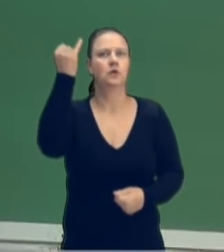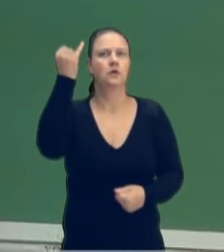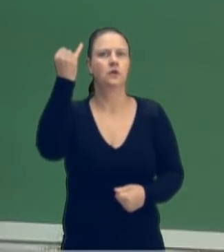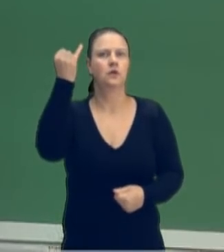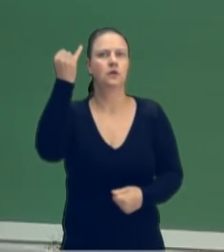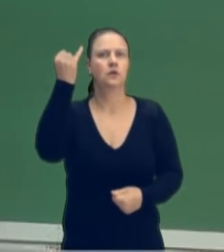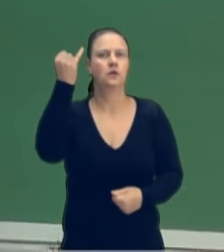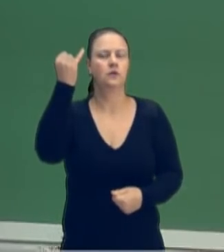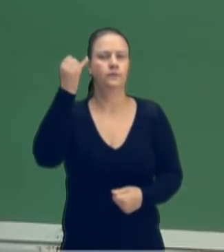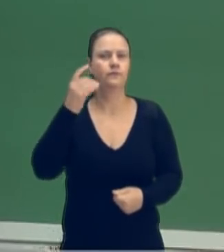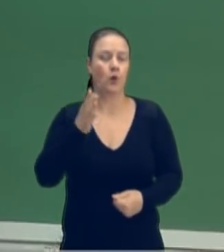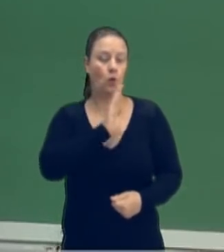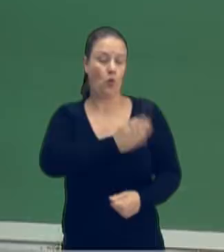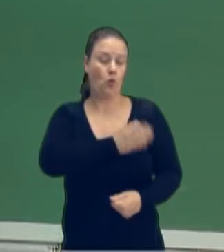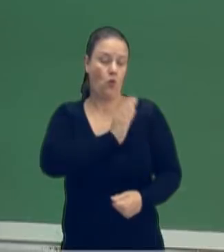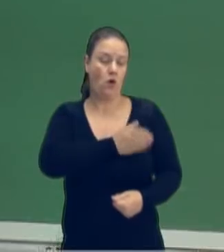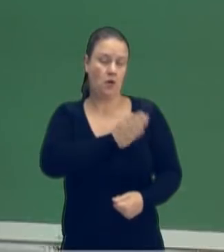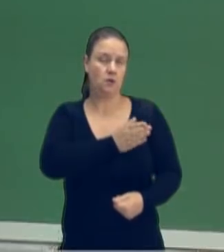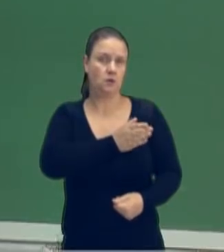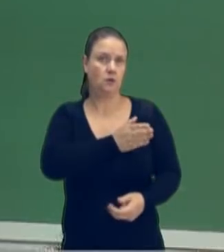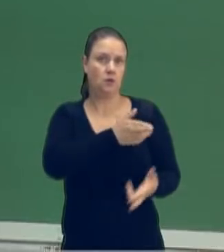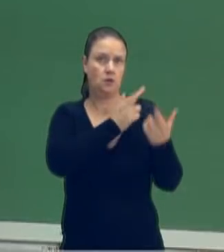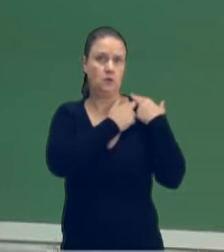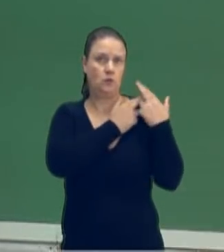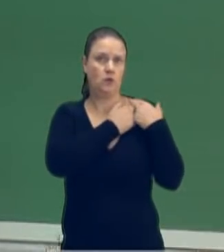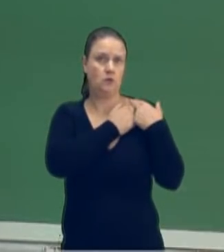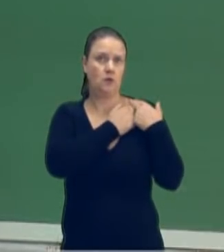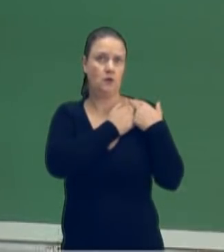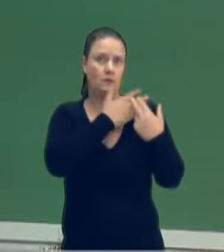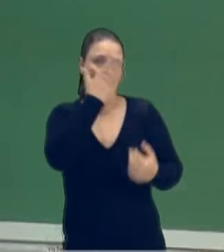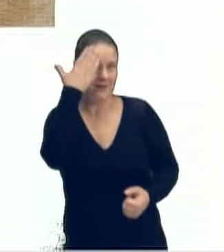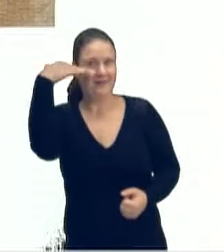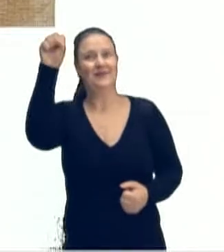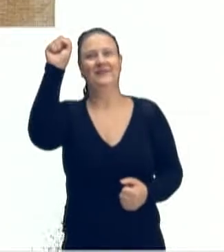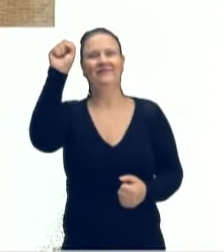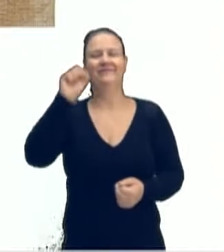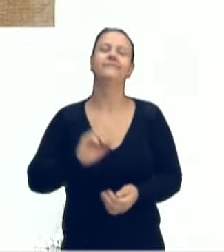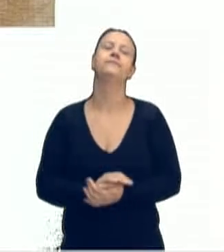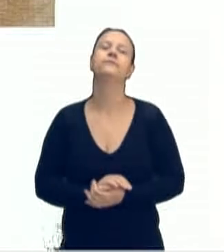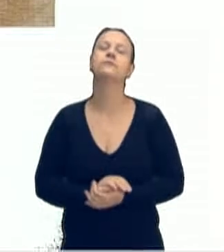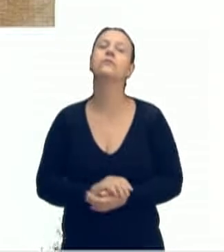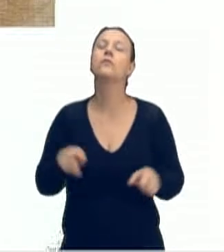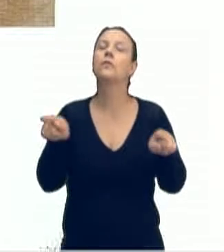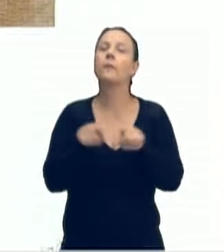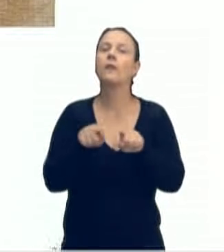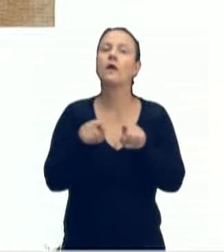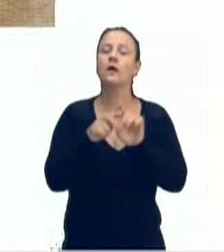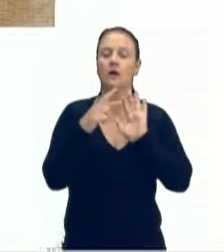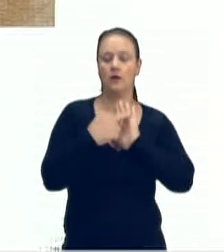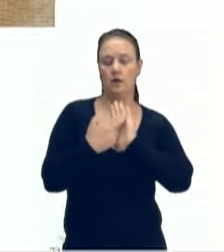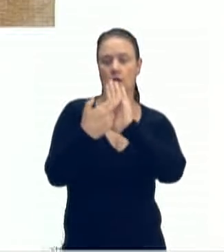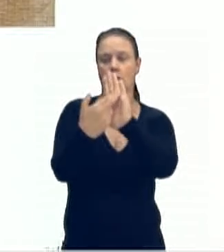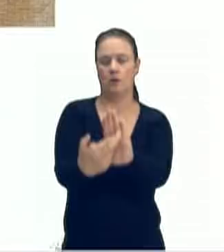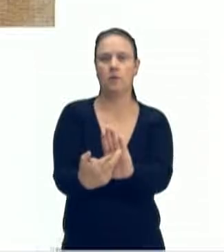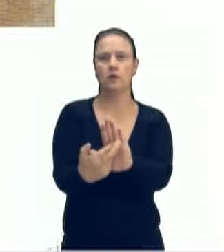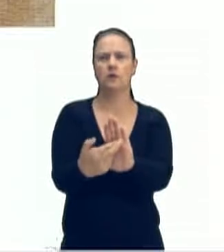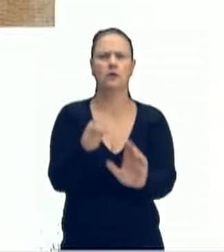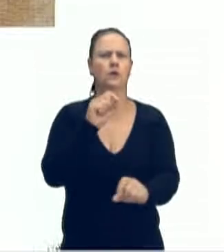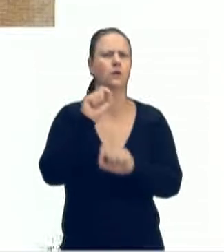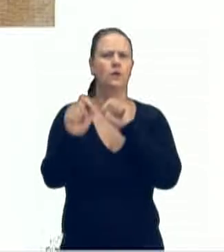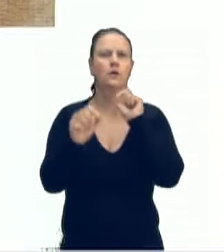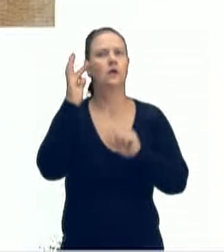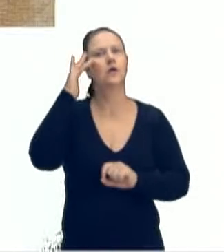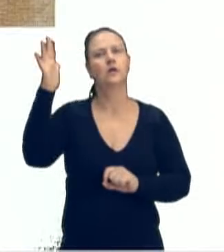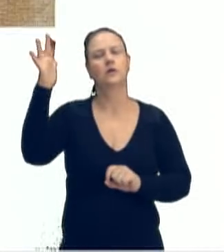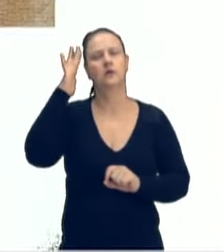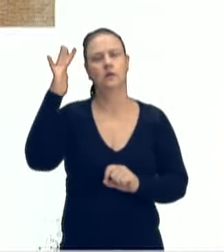Na cabeça deles, era o coração. Aqui nós temos, então, o Tribunal de Anubis. Uma representação, e aí eles imaginavam que